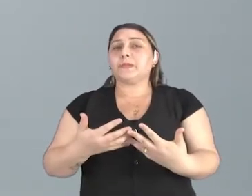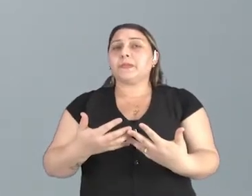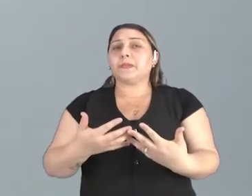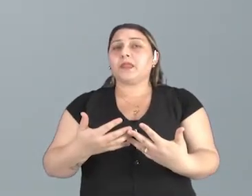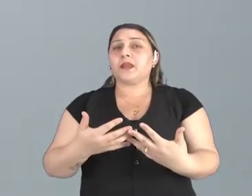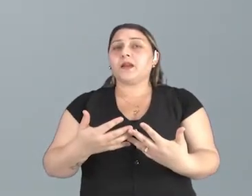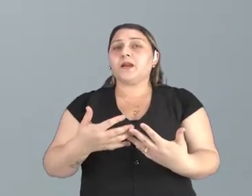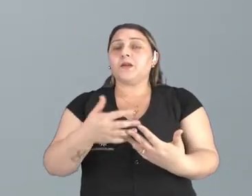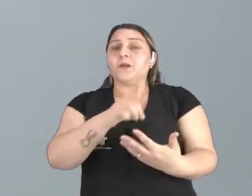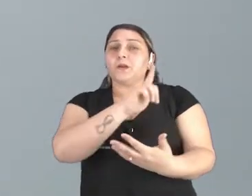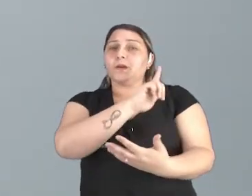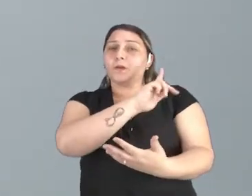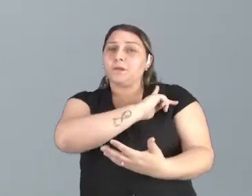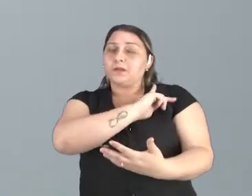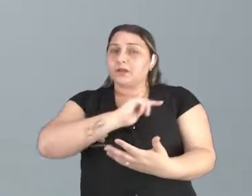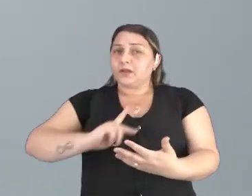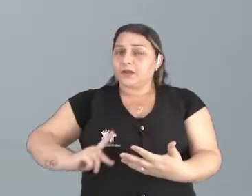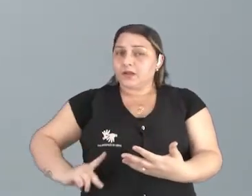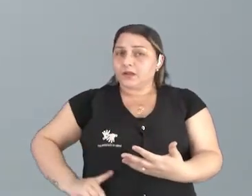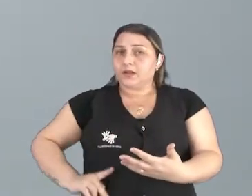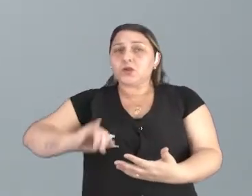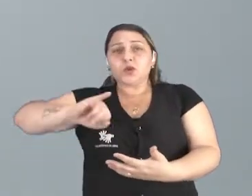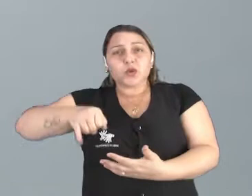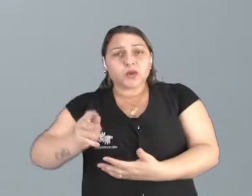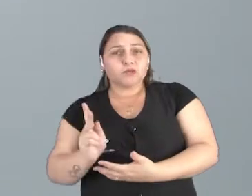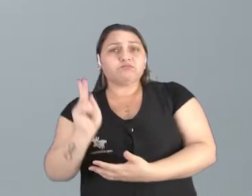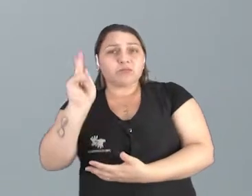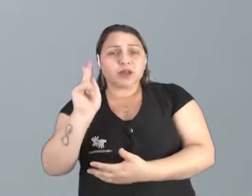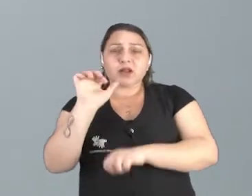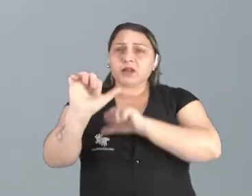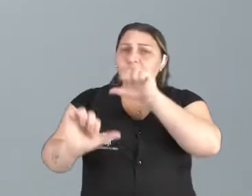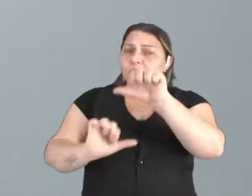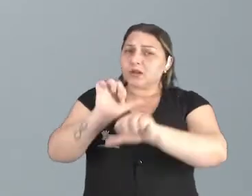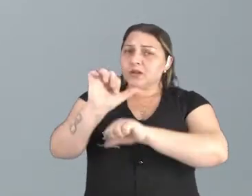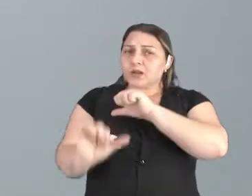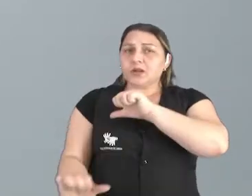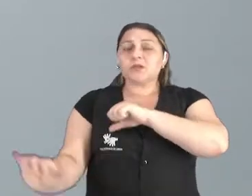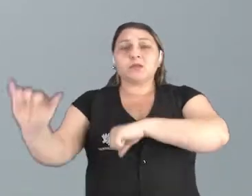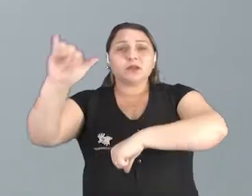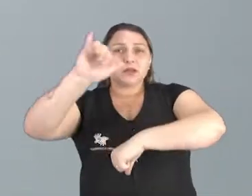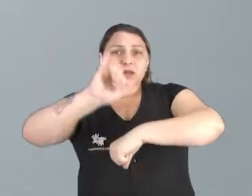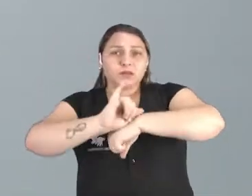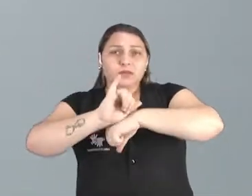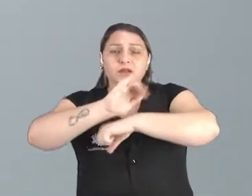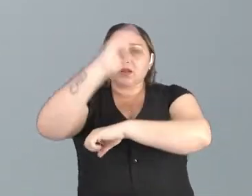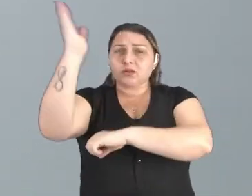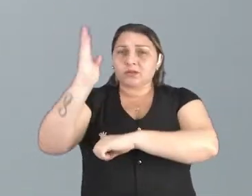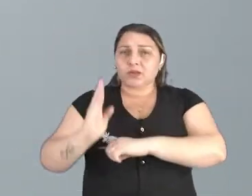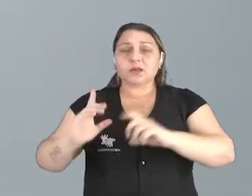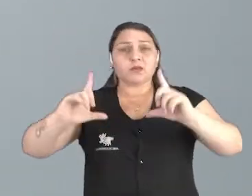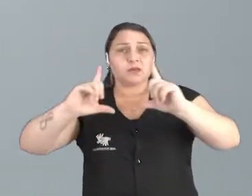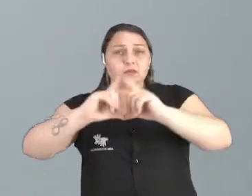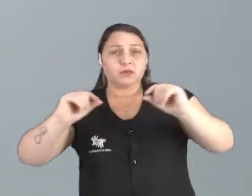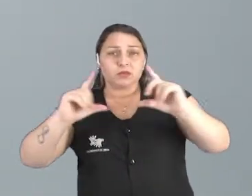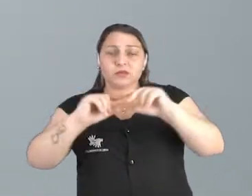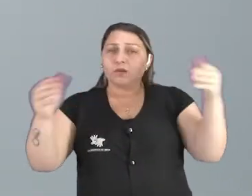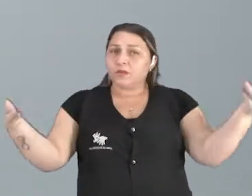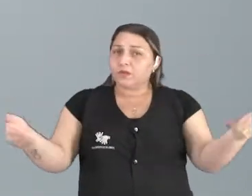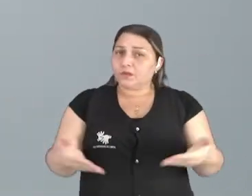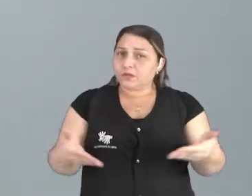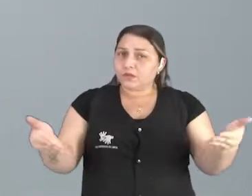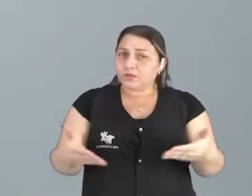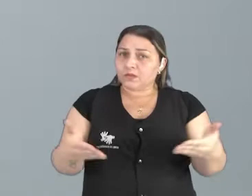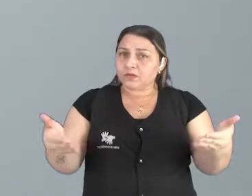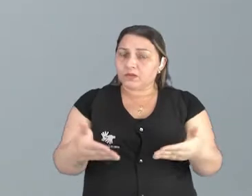Juscelino Kubitschek, né, que traz essa modernização, ele muda a capital do Brasil para Brasília, né? Então, hoje